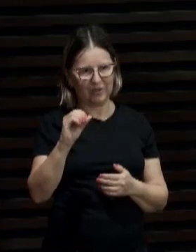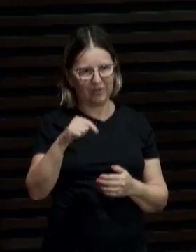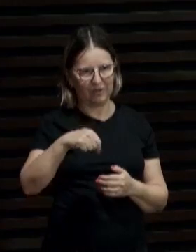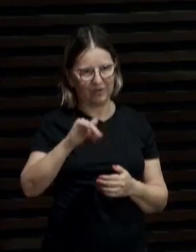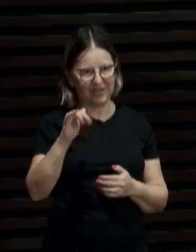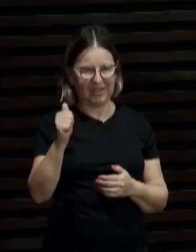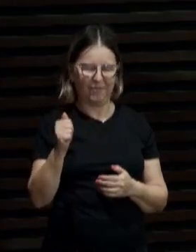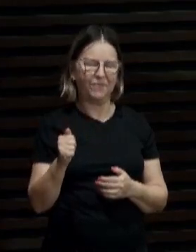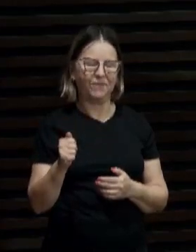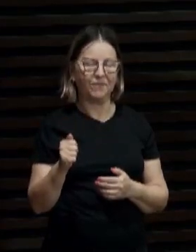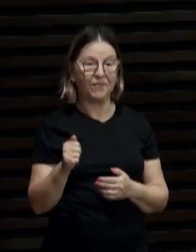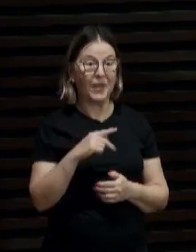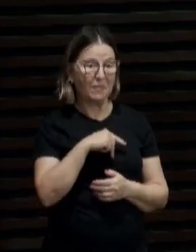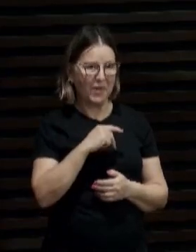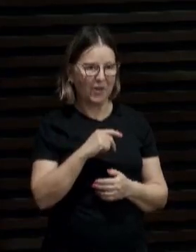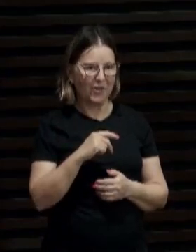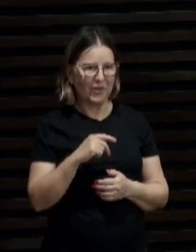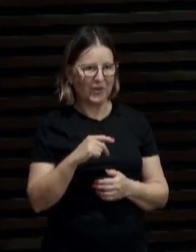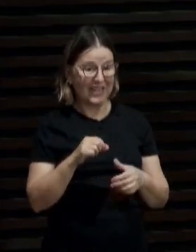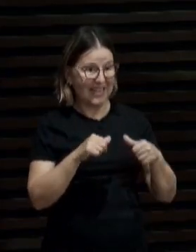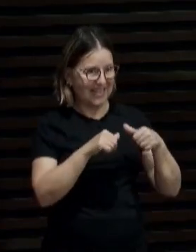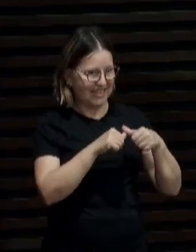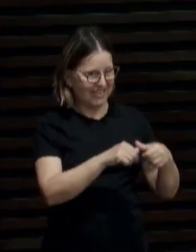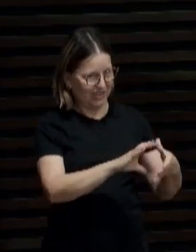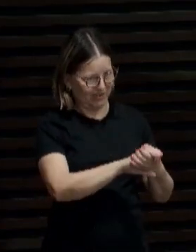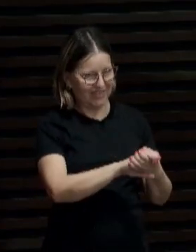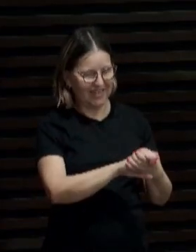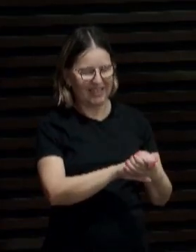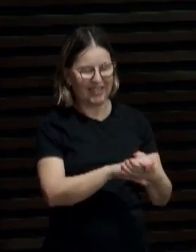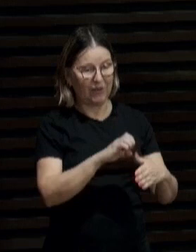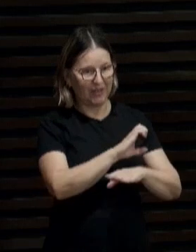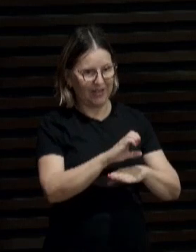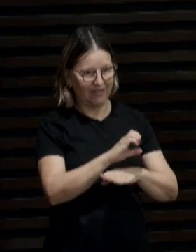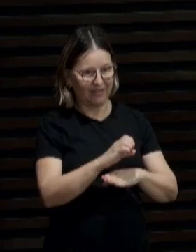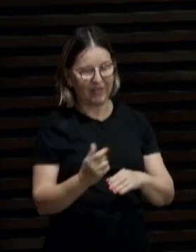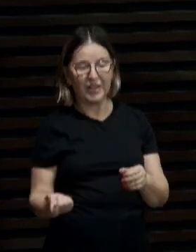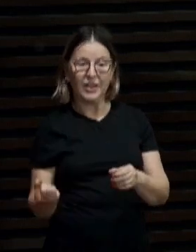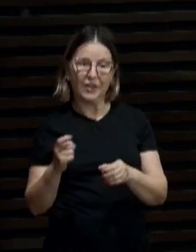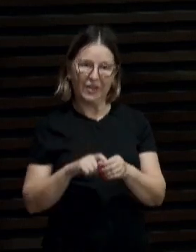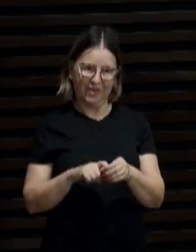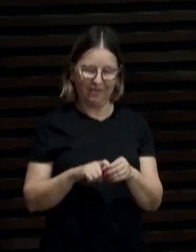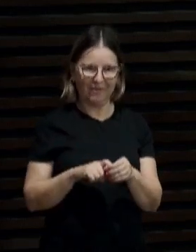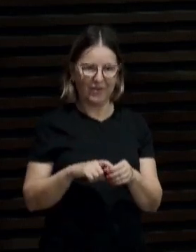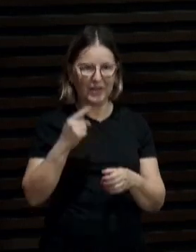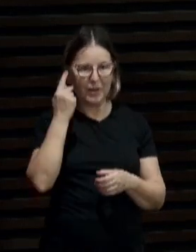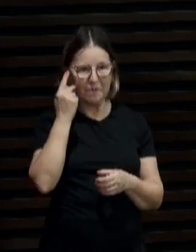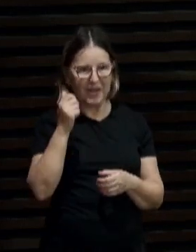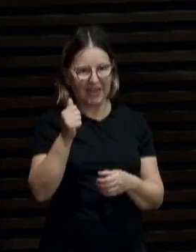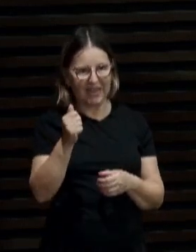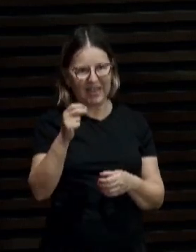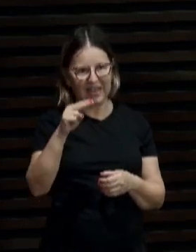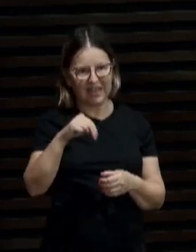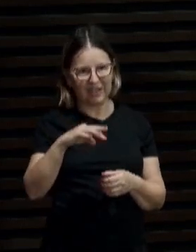seus cooperadores em Éfeso, e volta à sua base em Antioquia, encerrando assim a sua segunda viagem